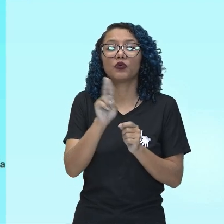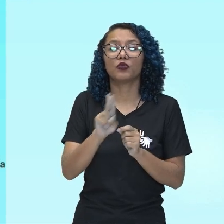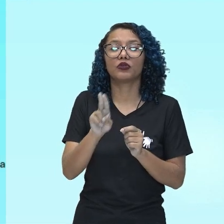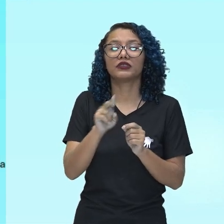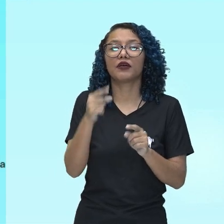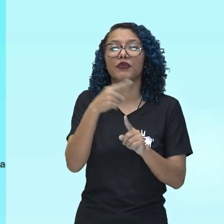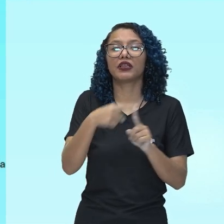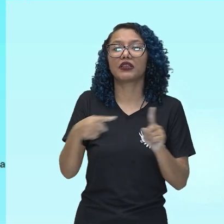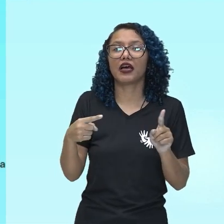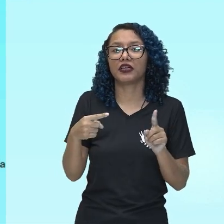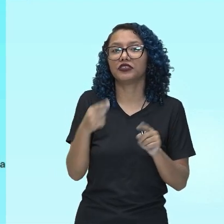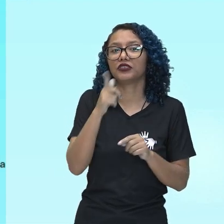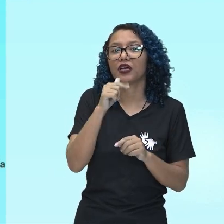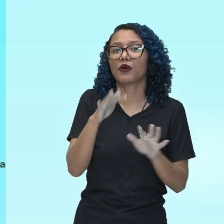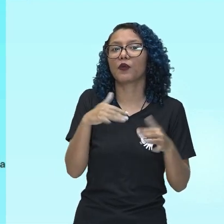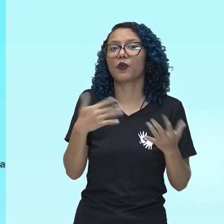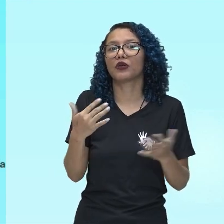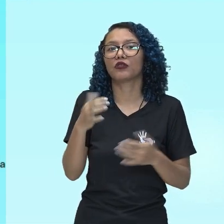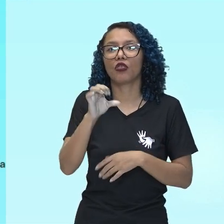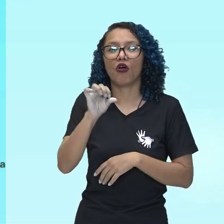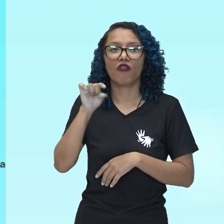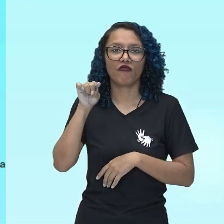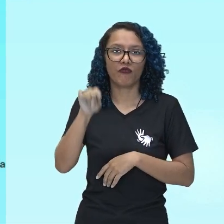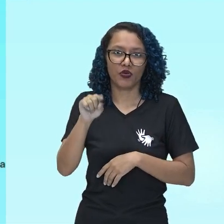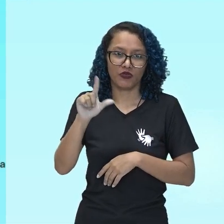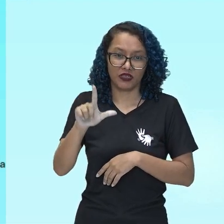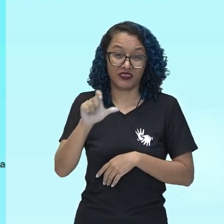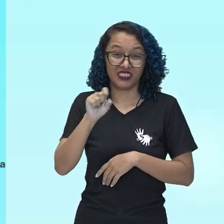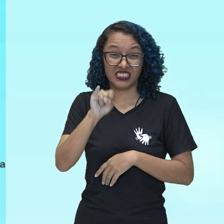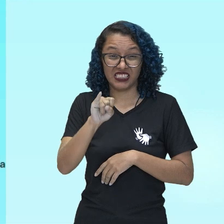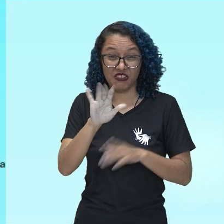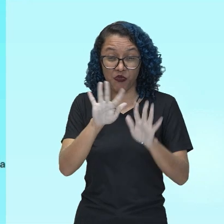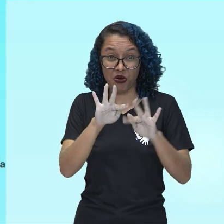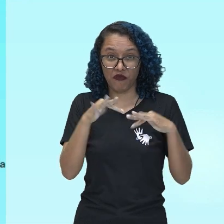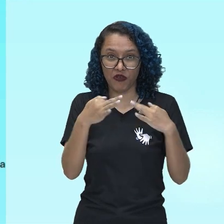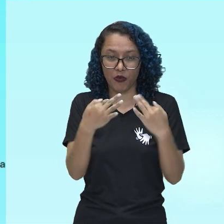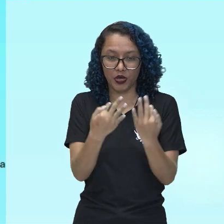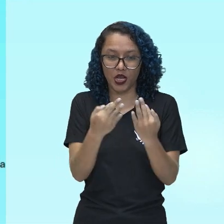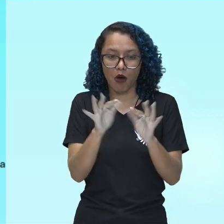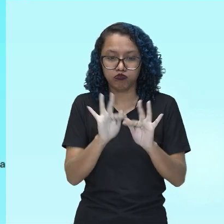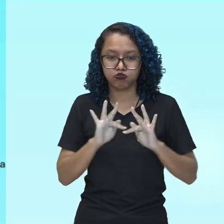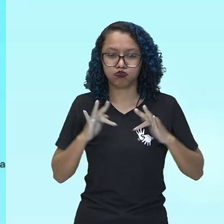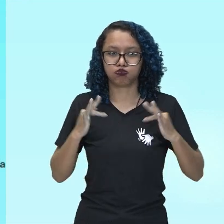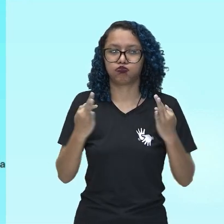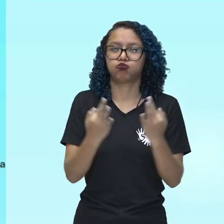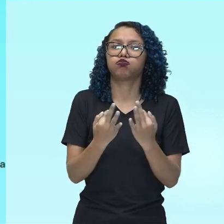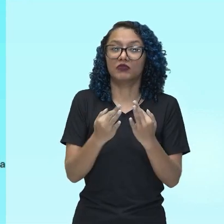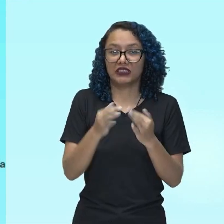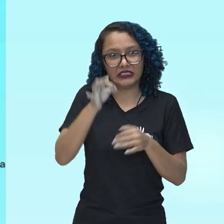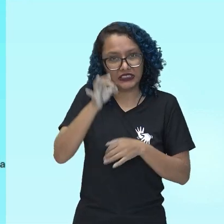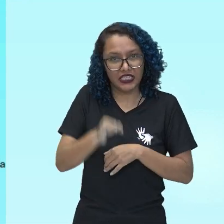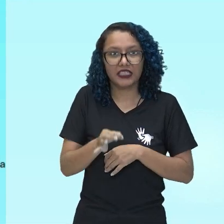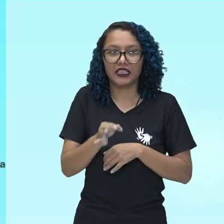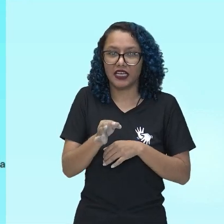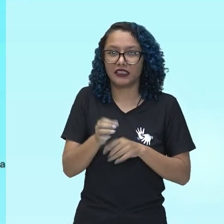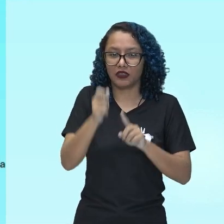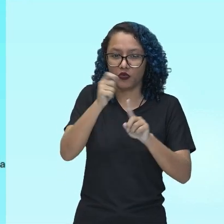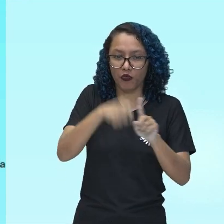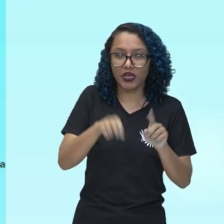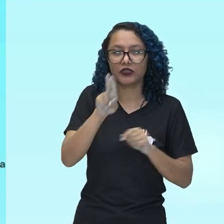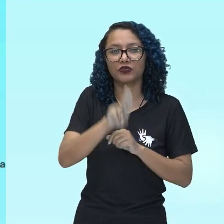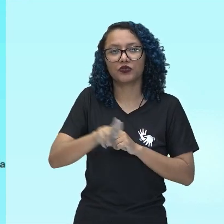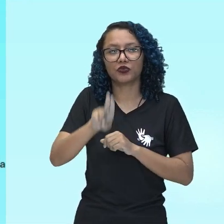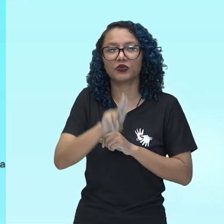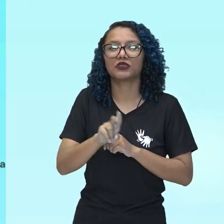ali, se for uma família grande, você consome com certeza 1 quilo, né, de manteiga por mês. Então,